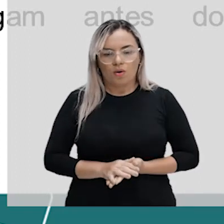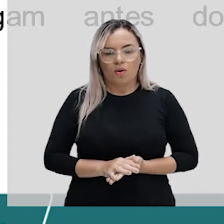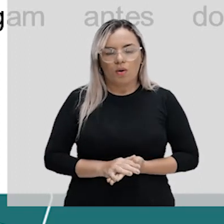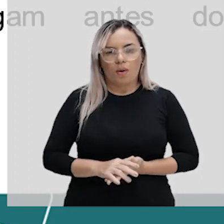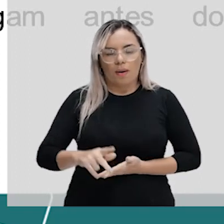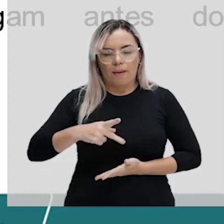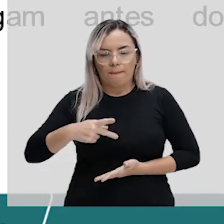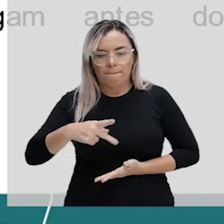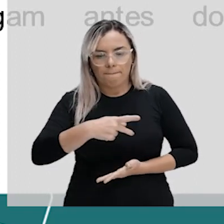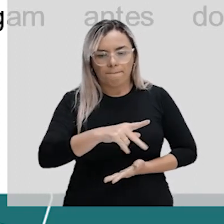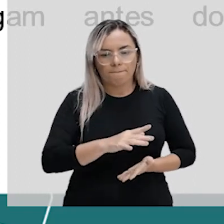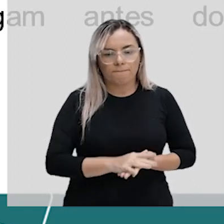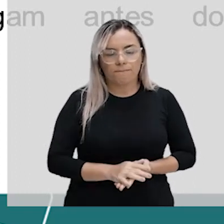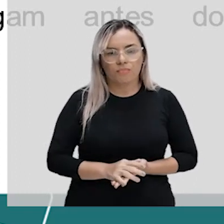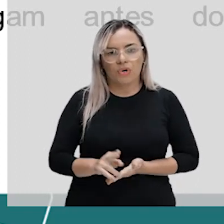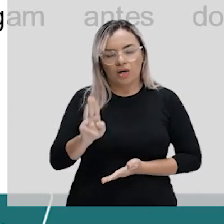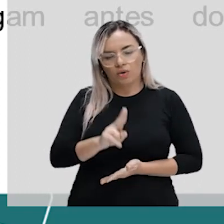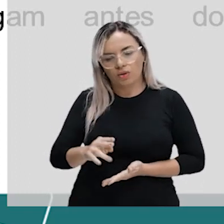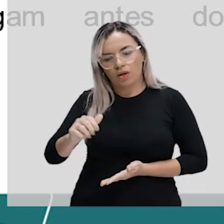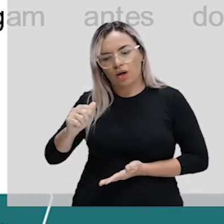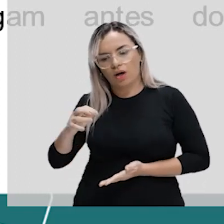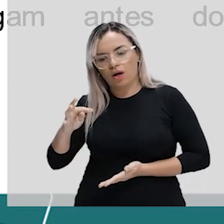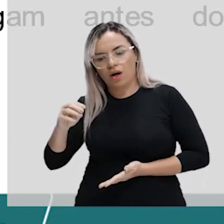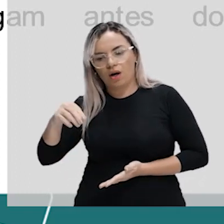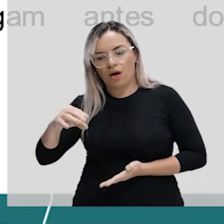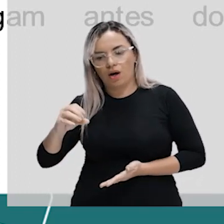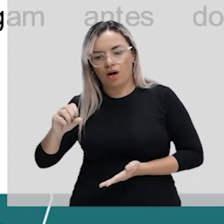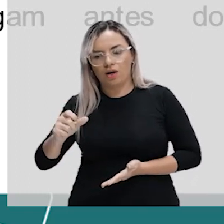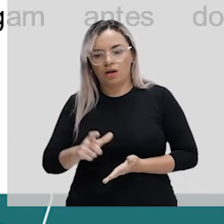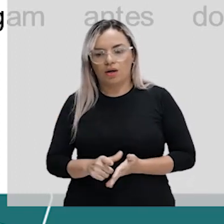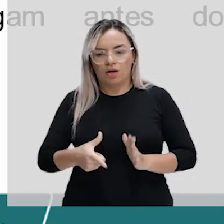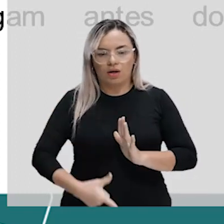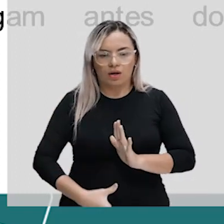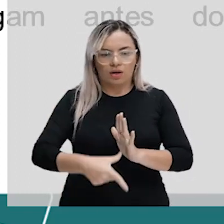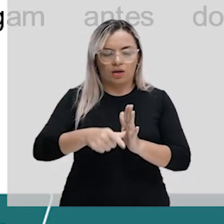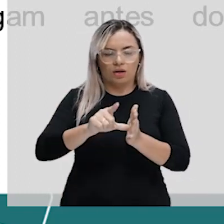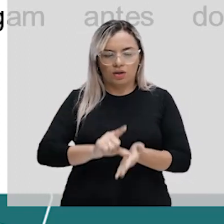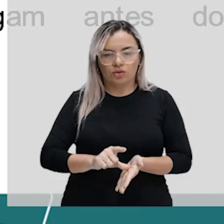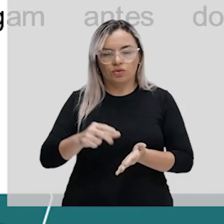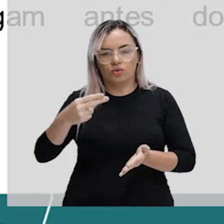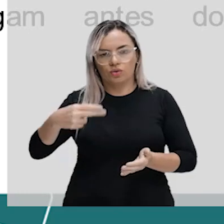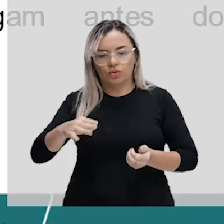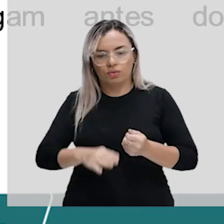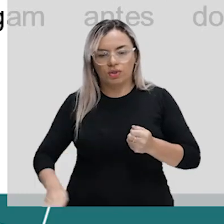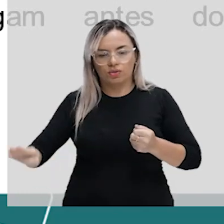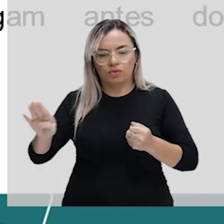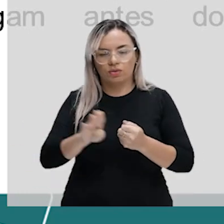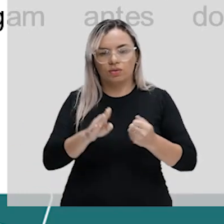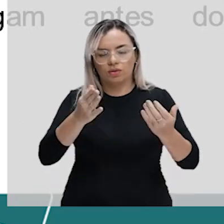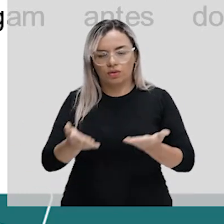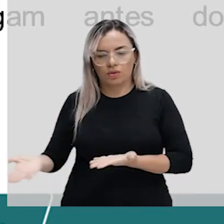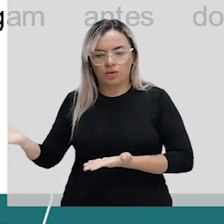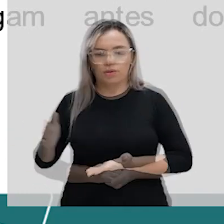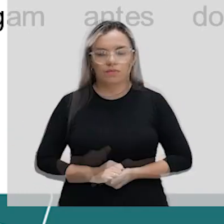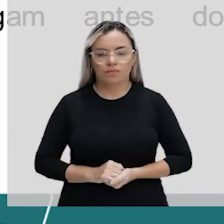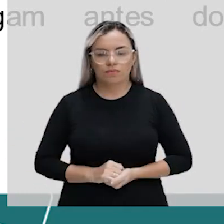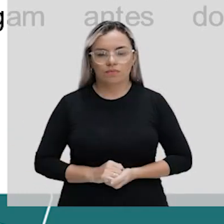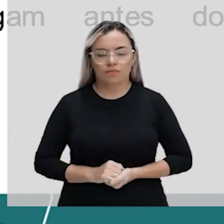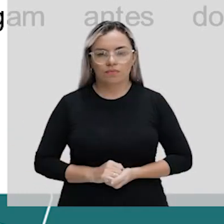o substantivo, tá? O substantivo, ele é o nome, ele que dá nome a tudo. Tá? Então, vamos ver quem